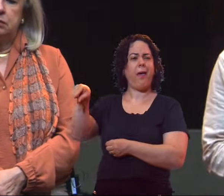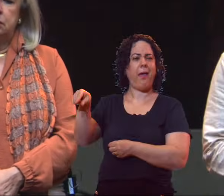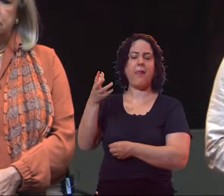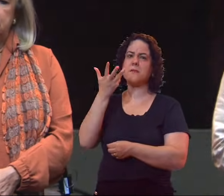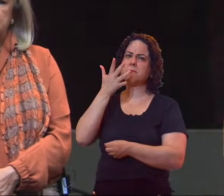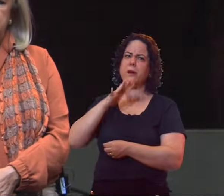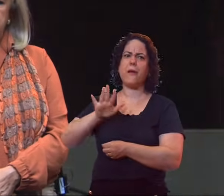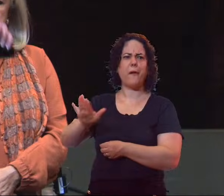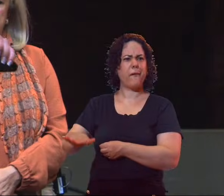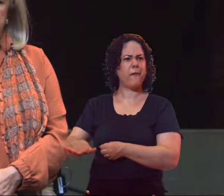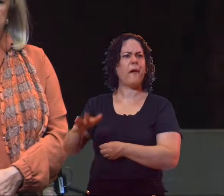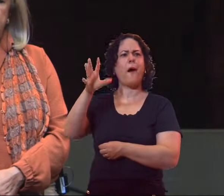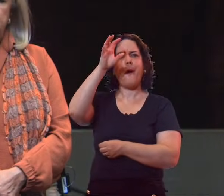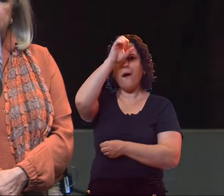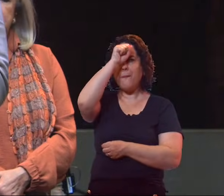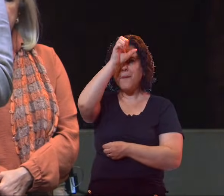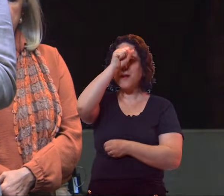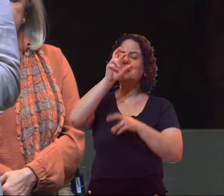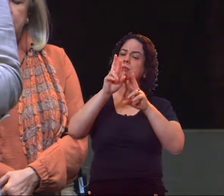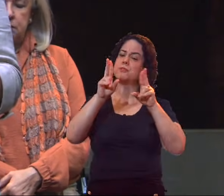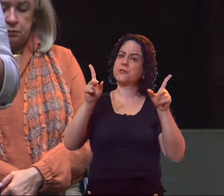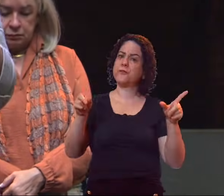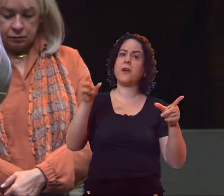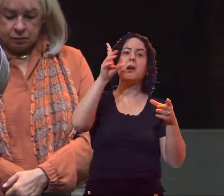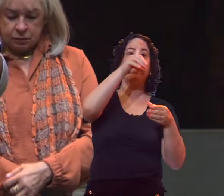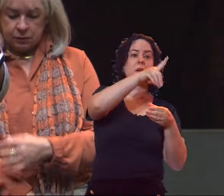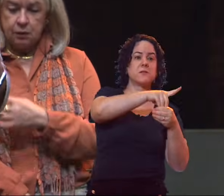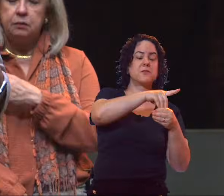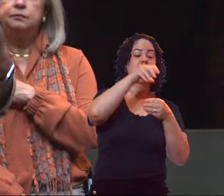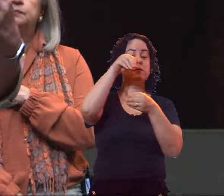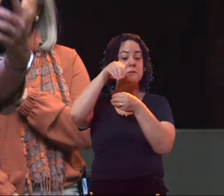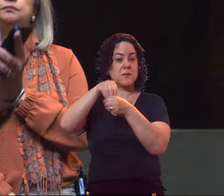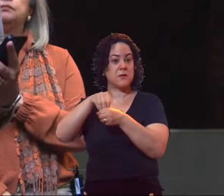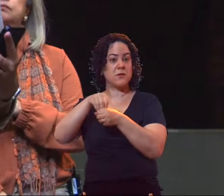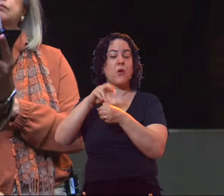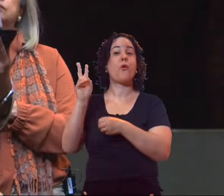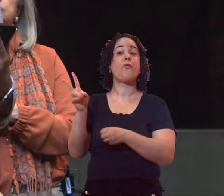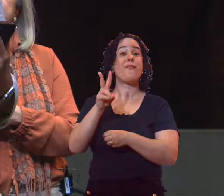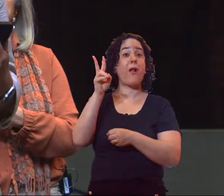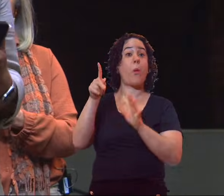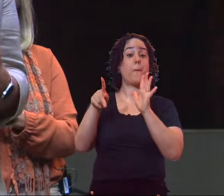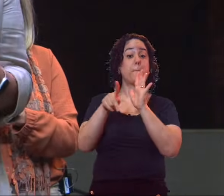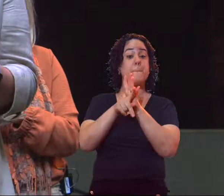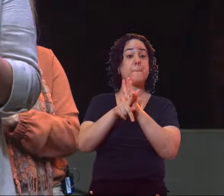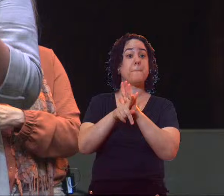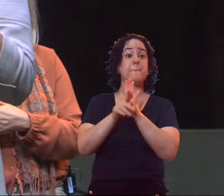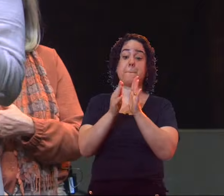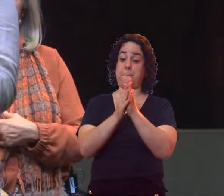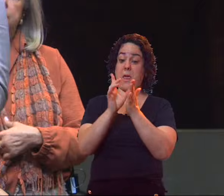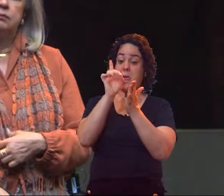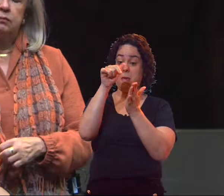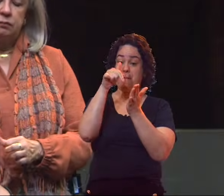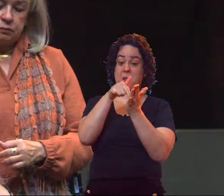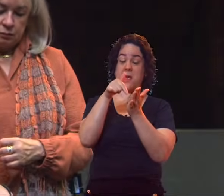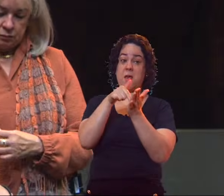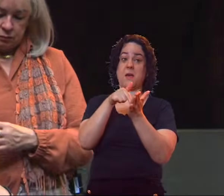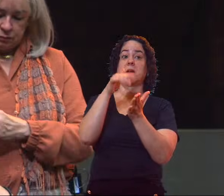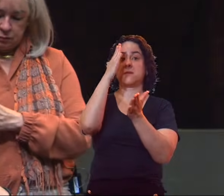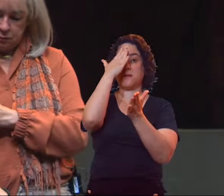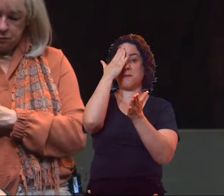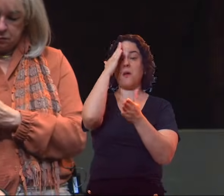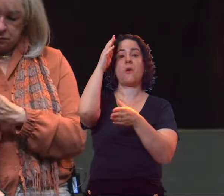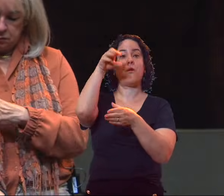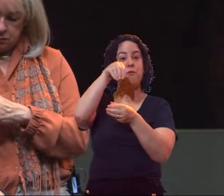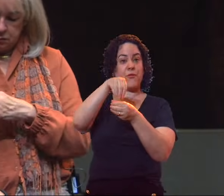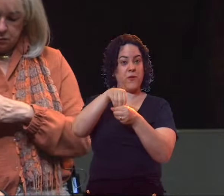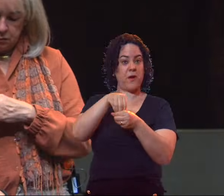elas aprenderam a diferença dos dois e o valor bíblico de oferecer as nossas